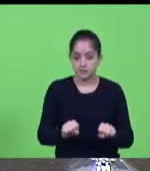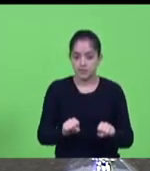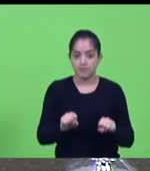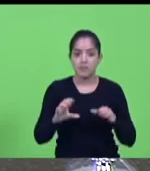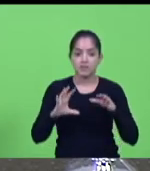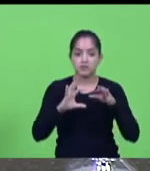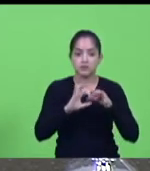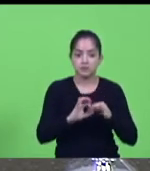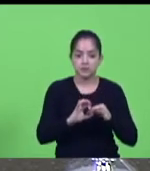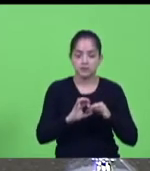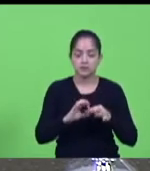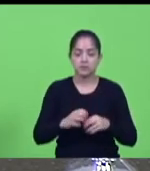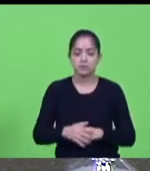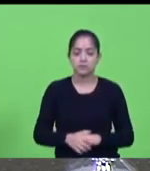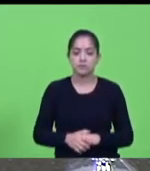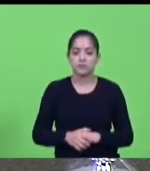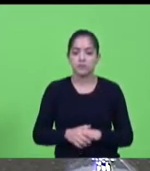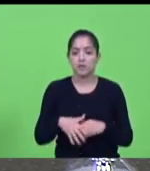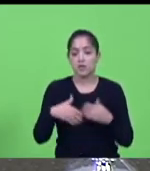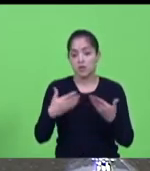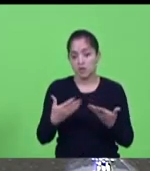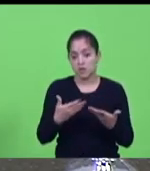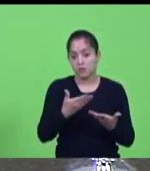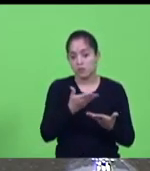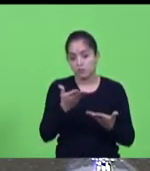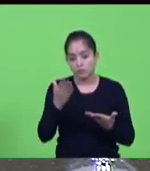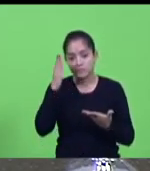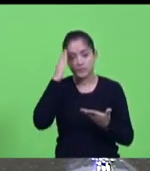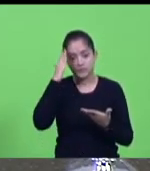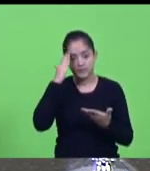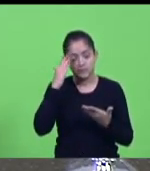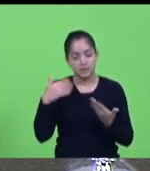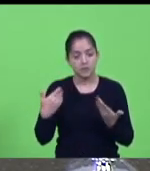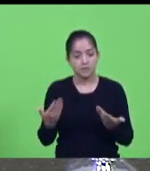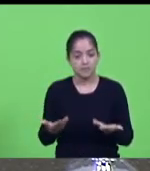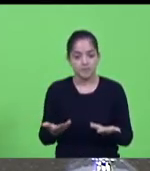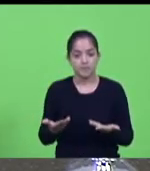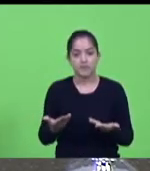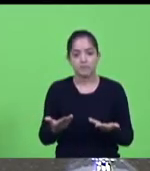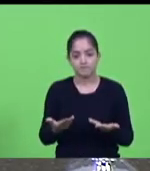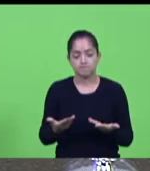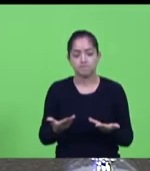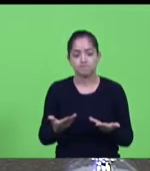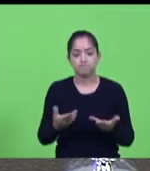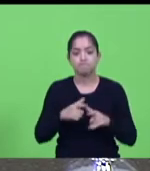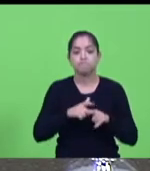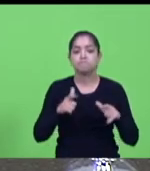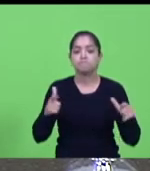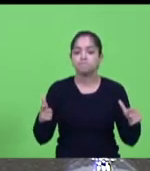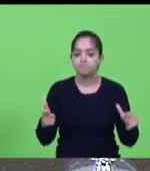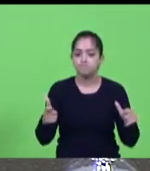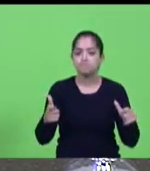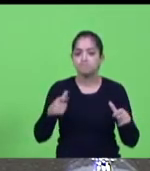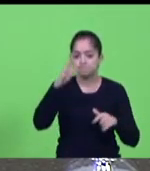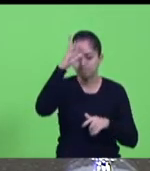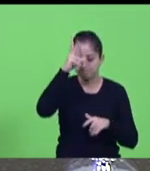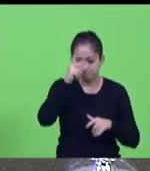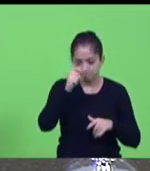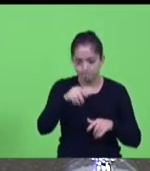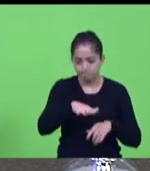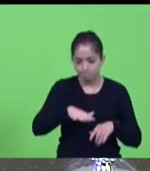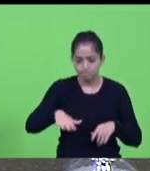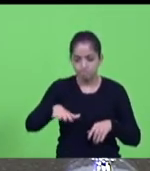integração. Como todos nós sabemos, a imensa maioria das nossas granjas de aves e de